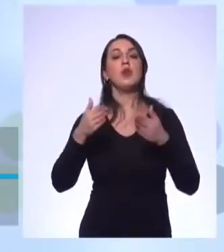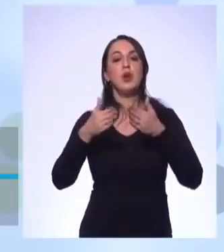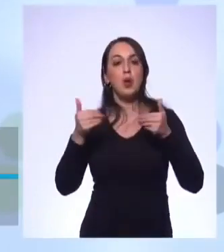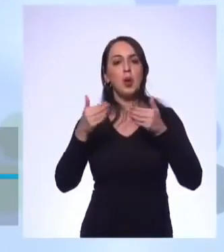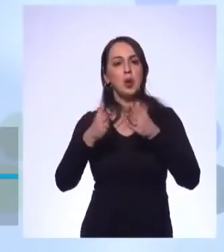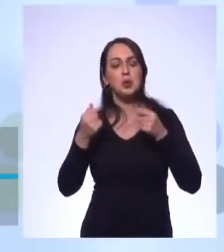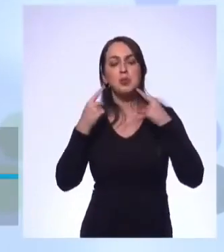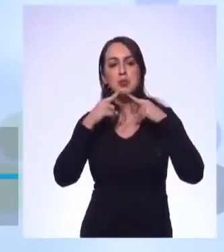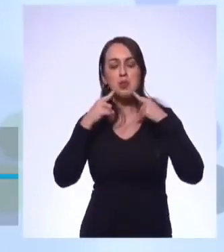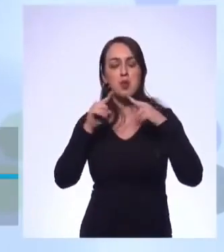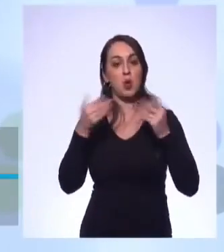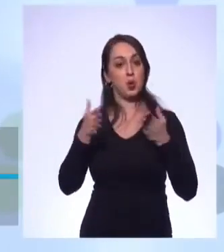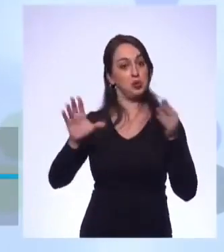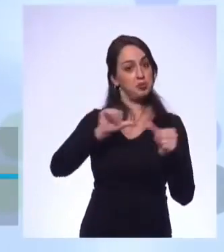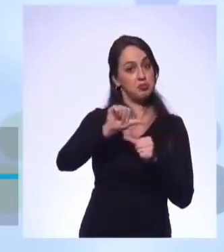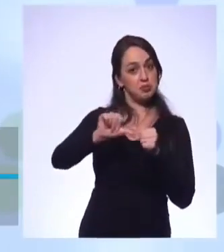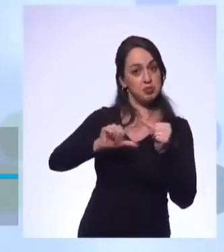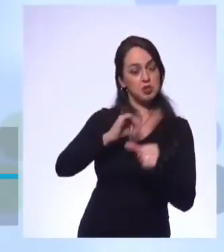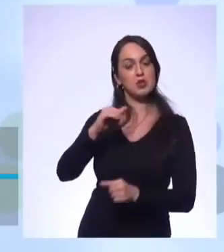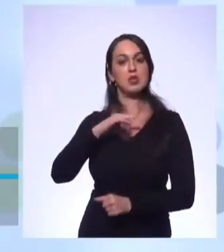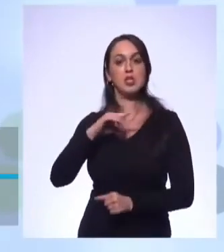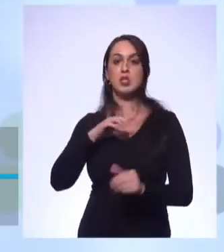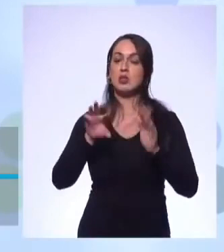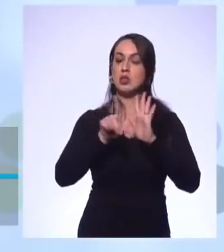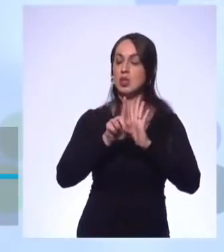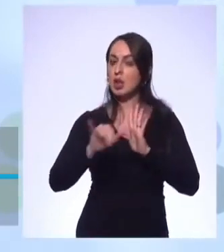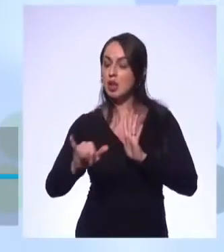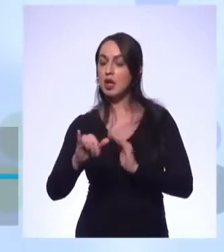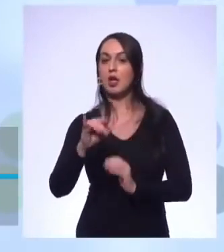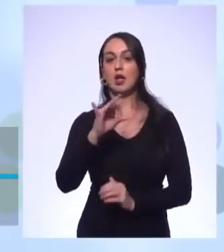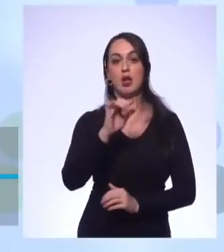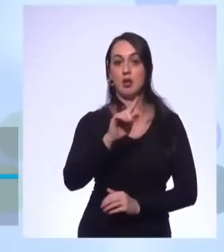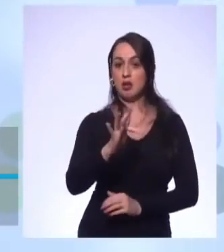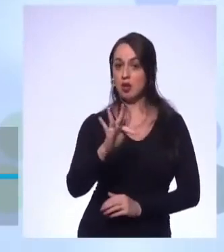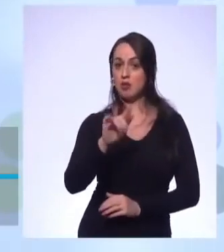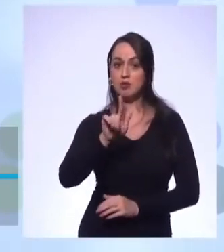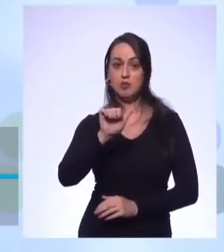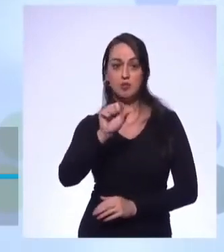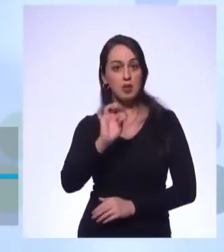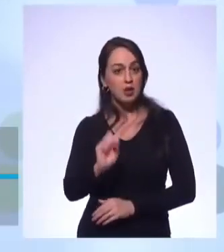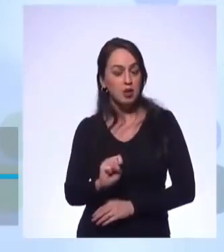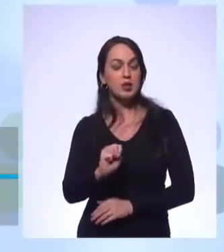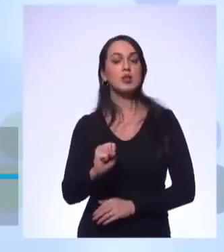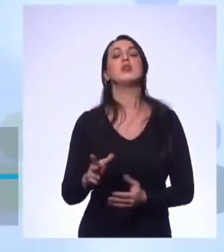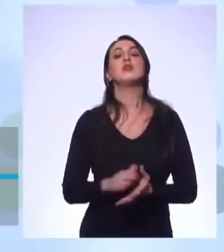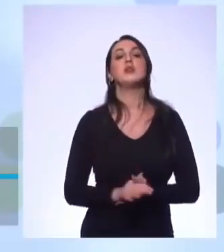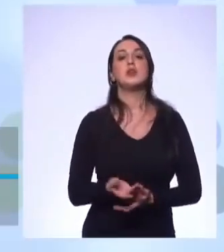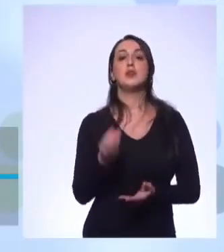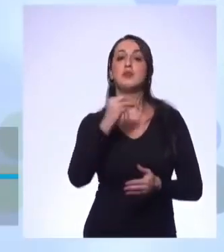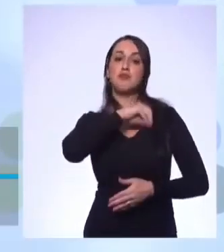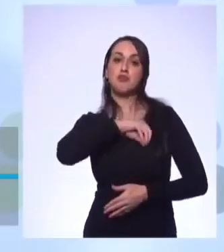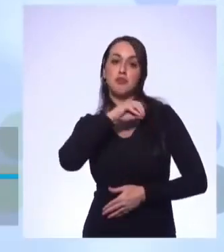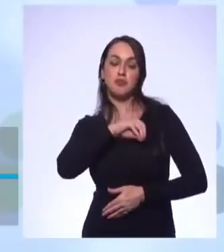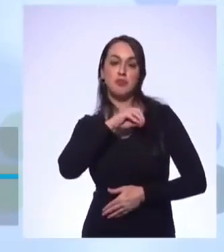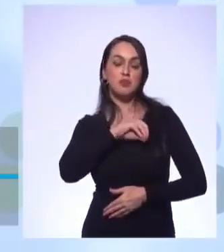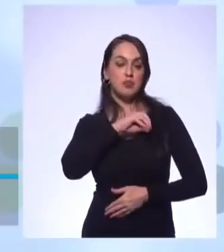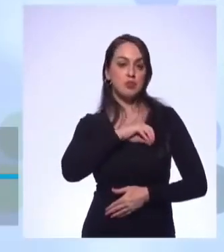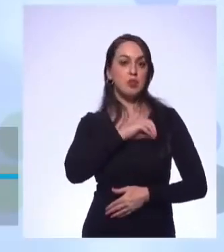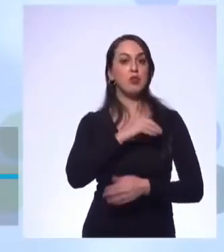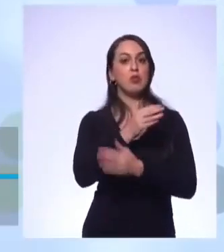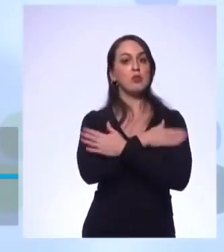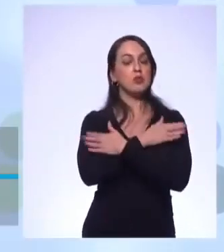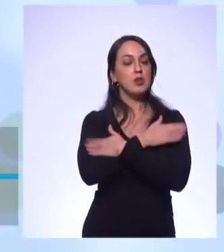vínculos, seguros, existem fundo de garantia, existe um monte de possibilidades para que você não